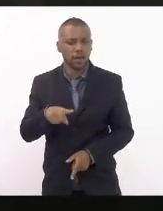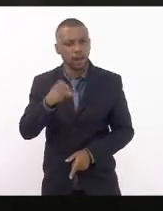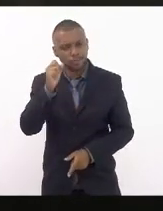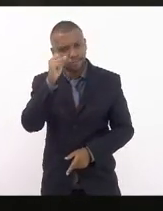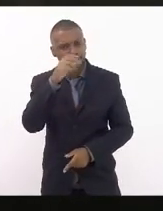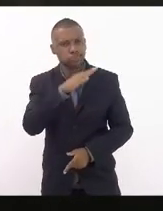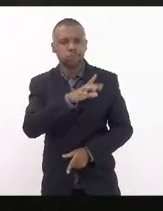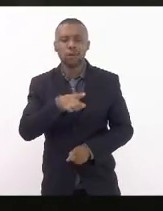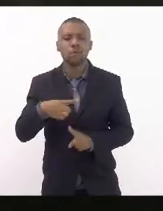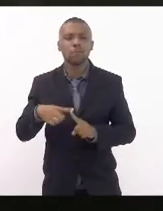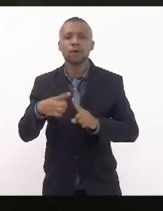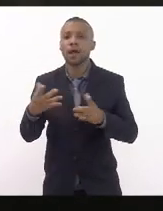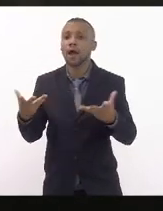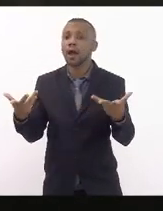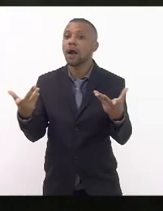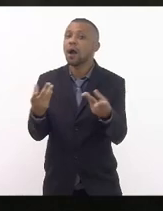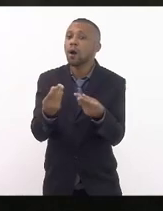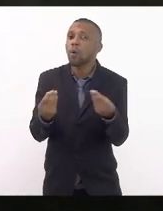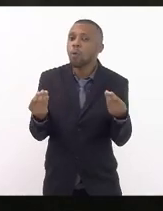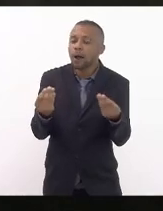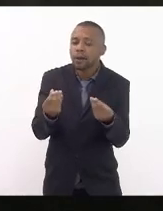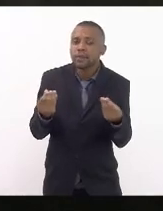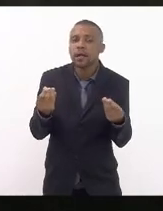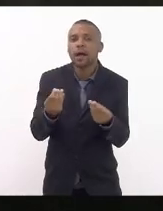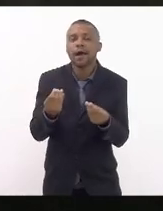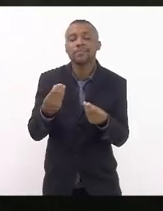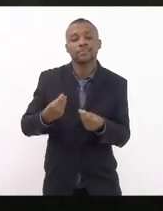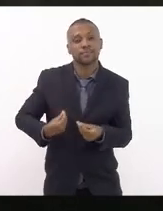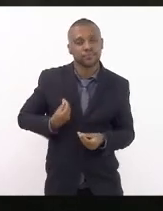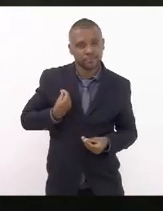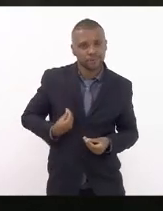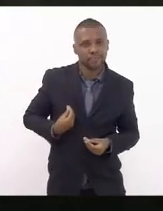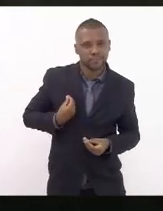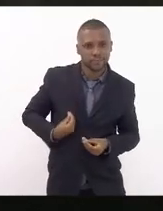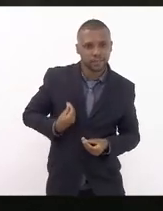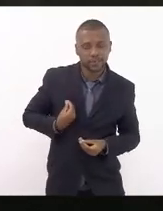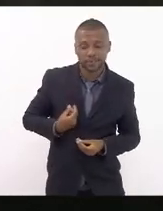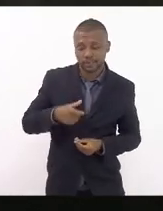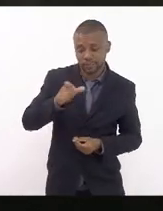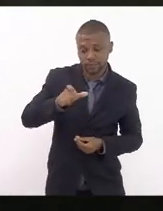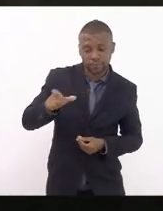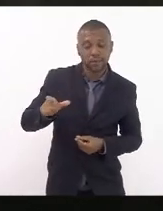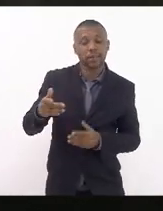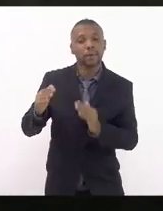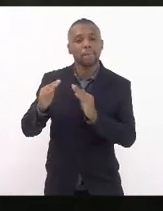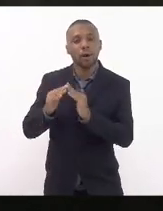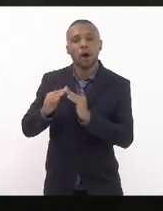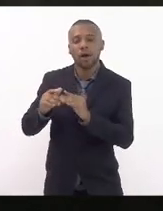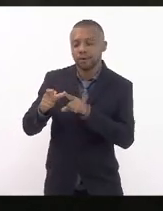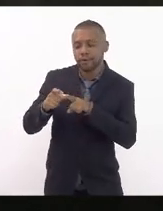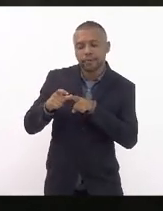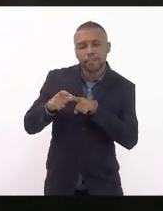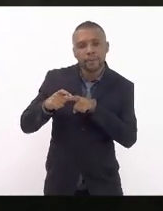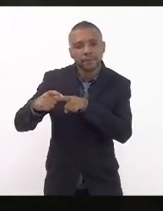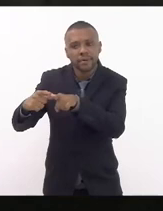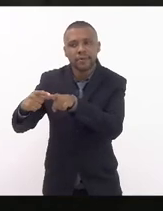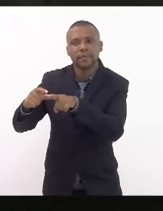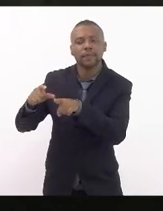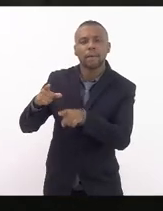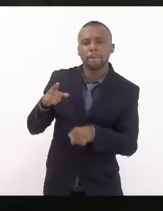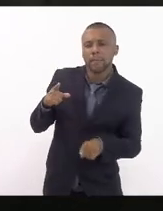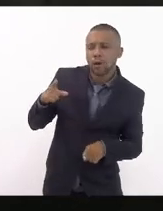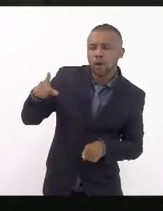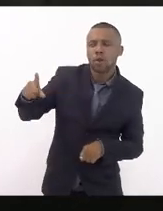Porque a qualidade de vida de quem mora na periferia e quem mora nas